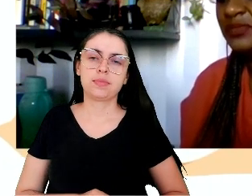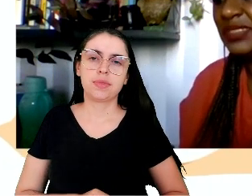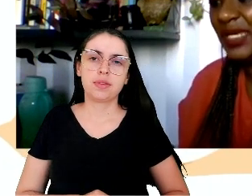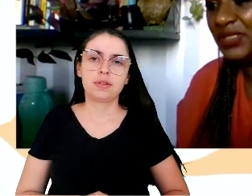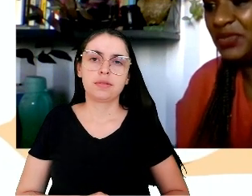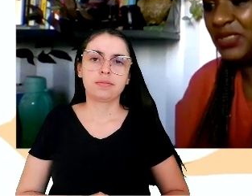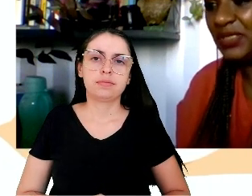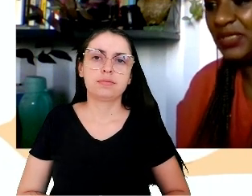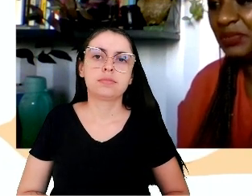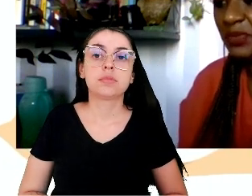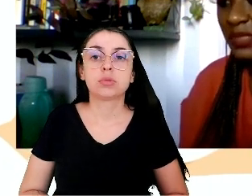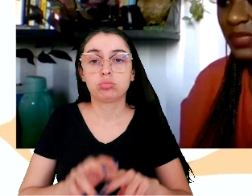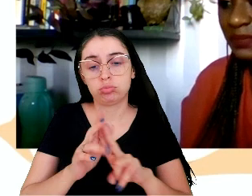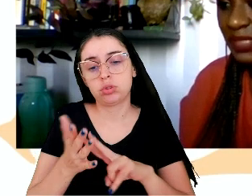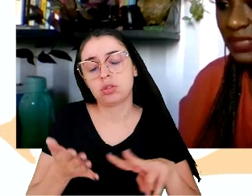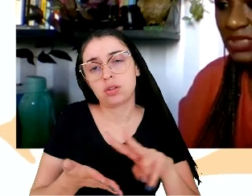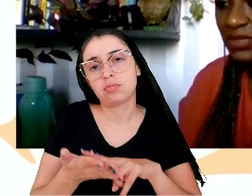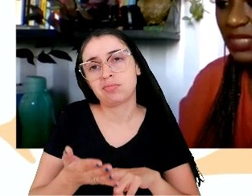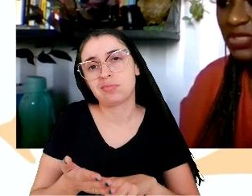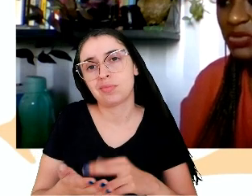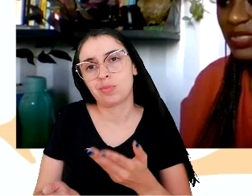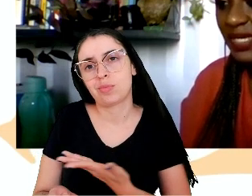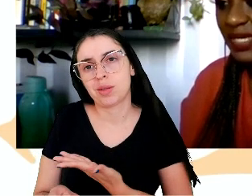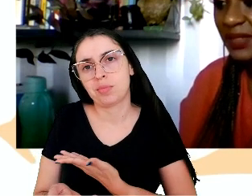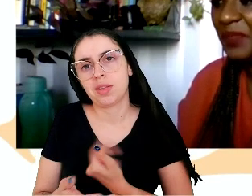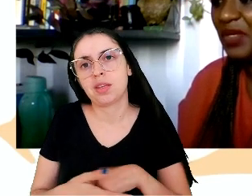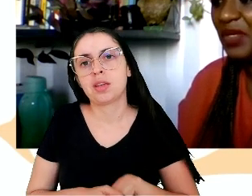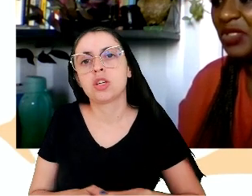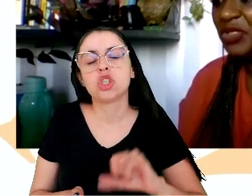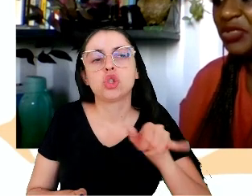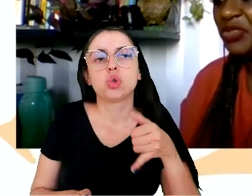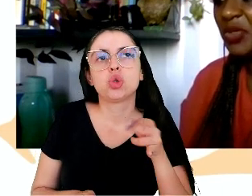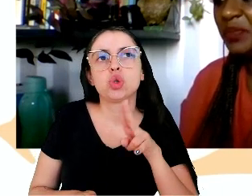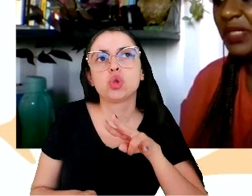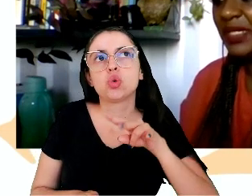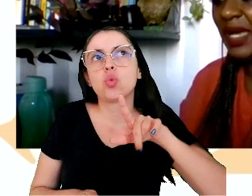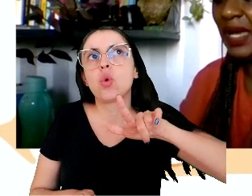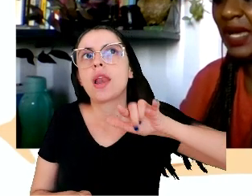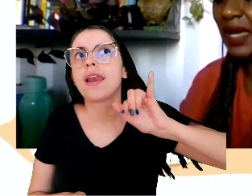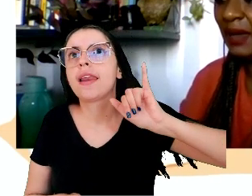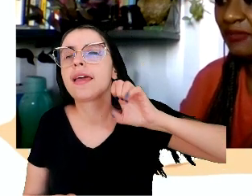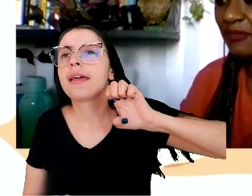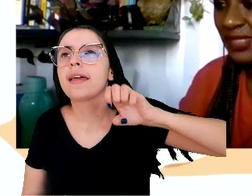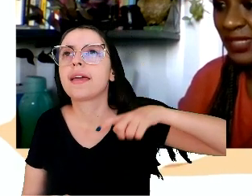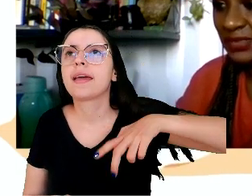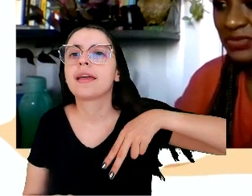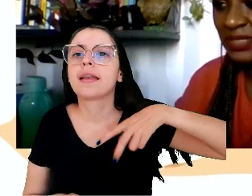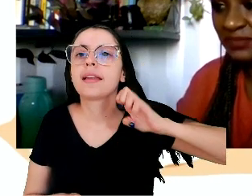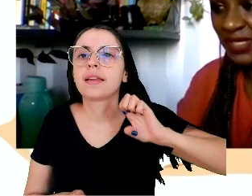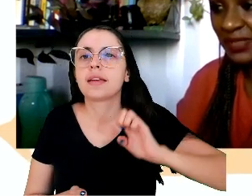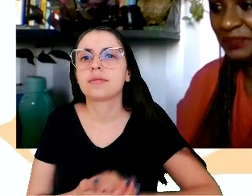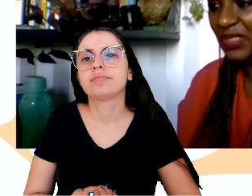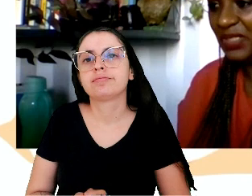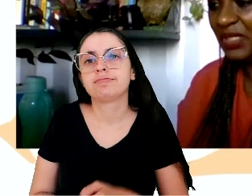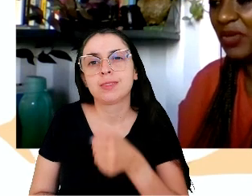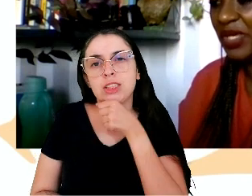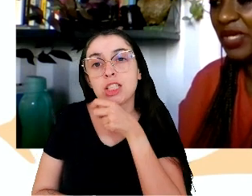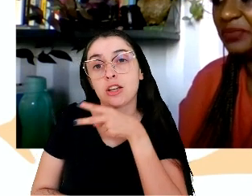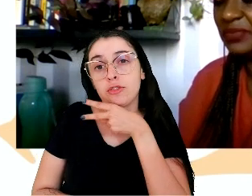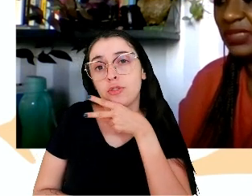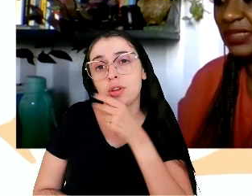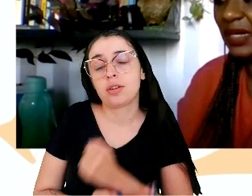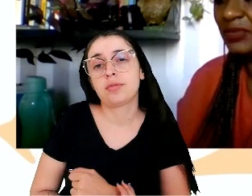Esse foi um texto escrito por uma amiga minha, chamada Juliene, sobre a avó dela, Dona Vera,